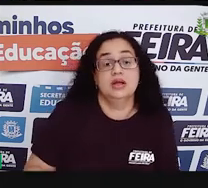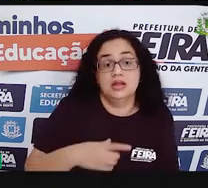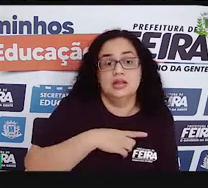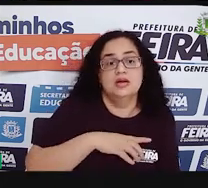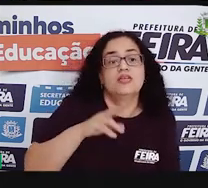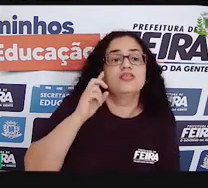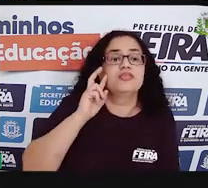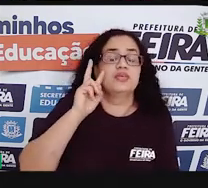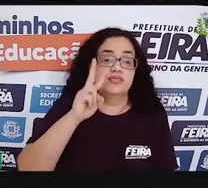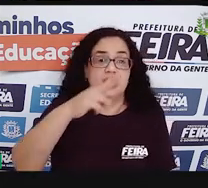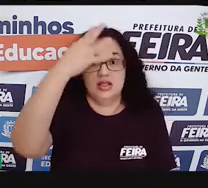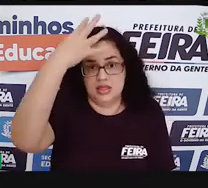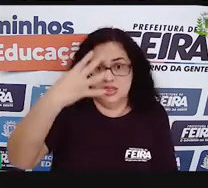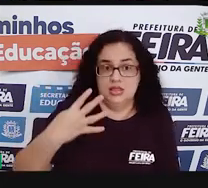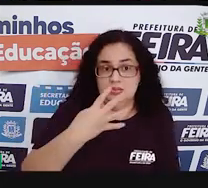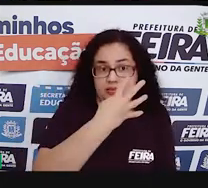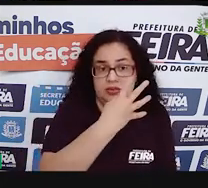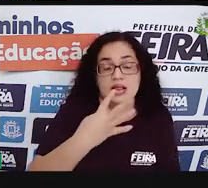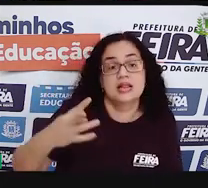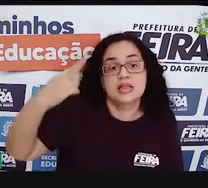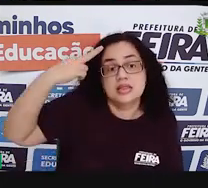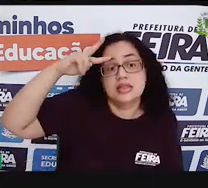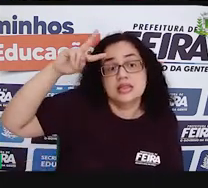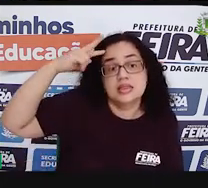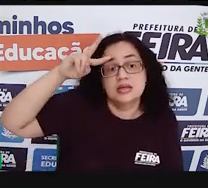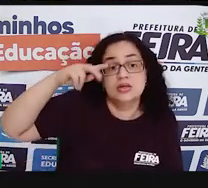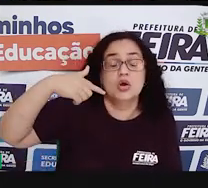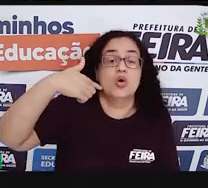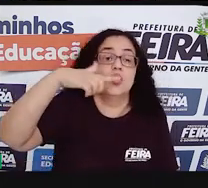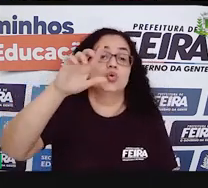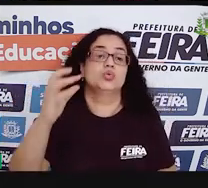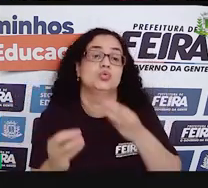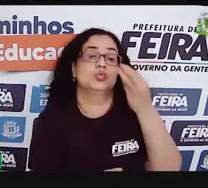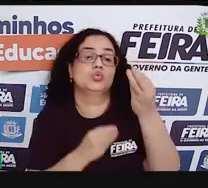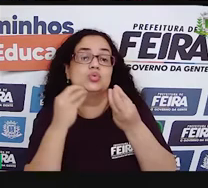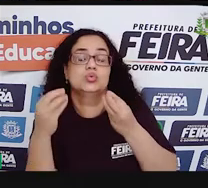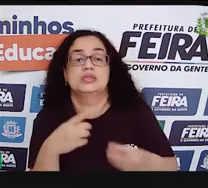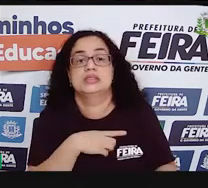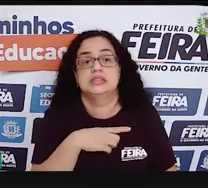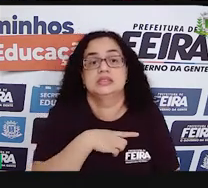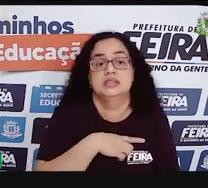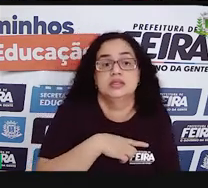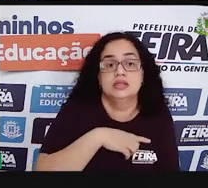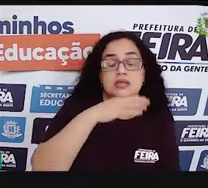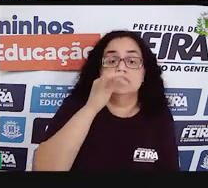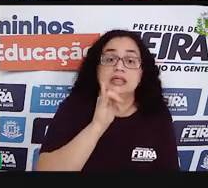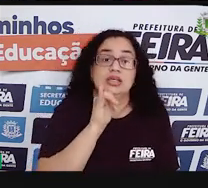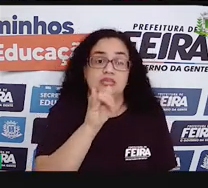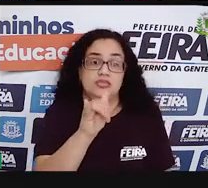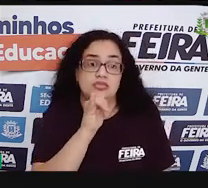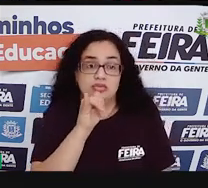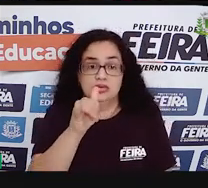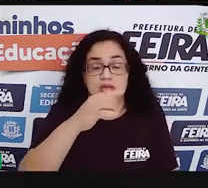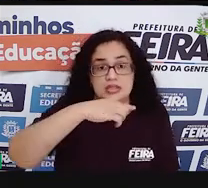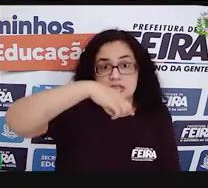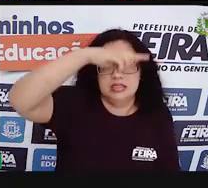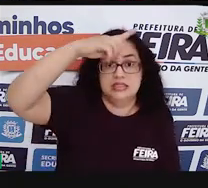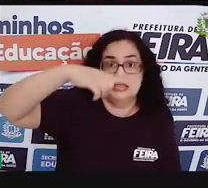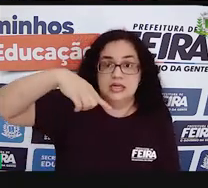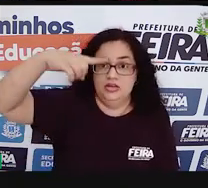Aí, quando a gente fala em tabela, a gente lembra de uma outra forma de expor dados e informações, que são